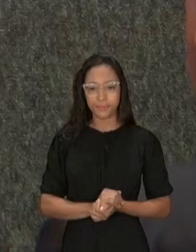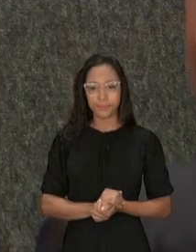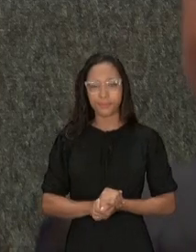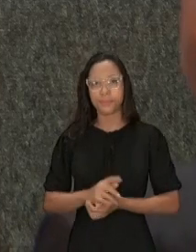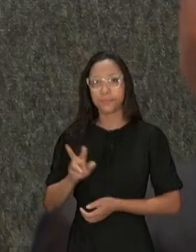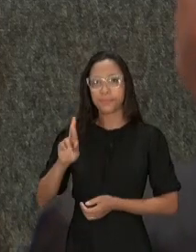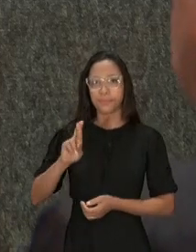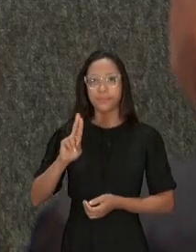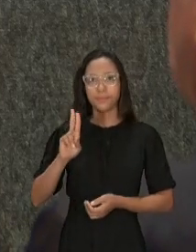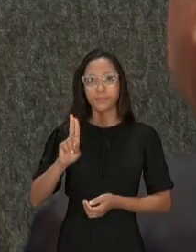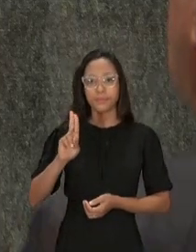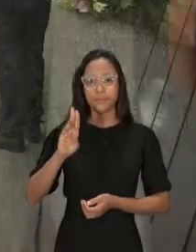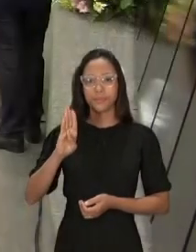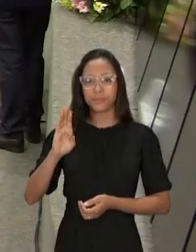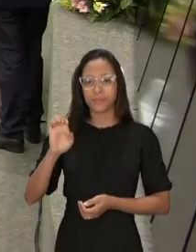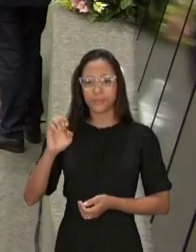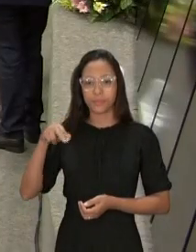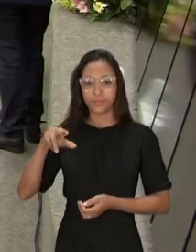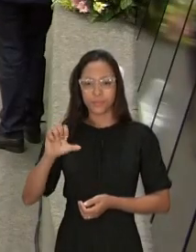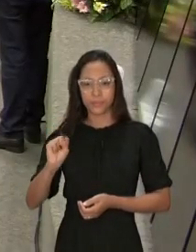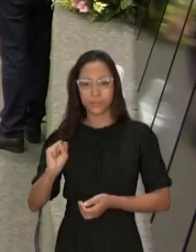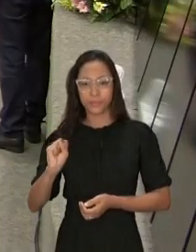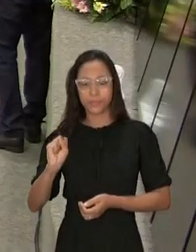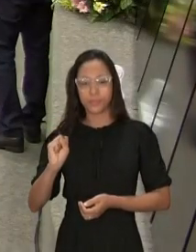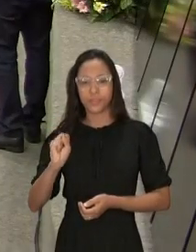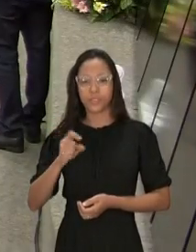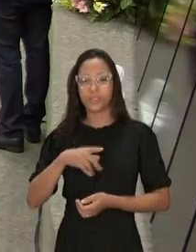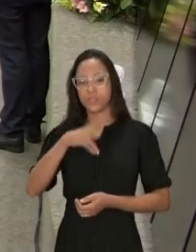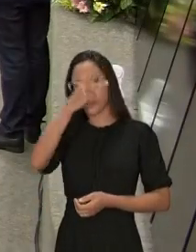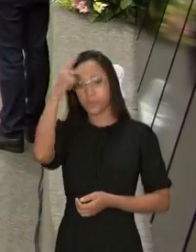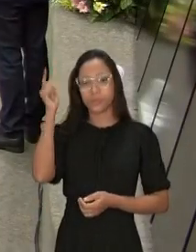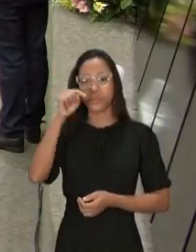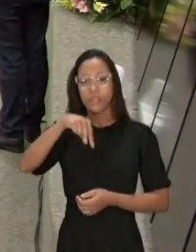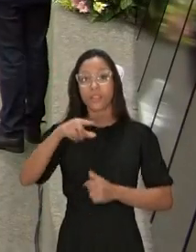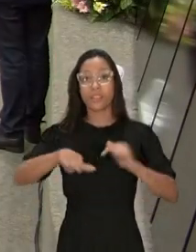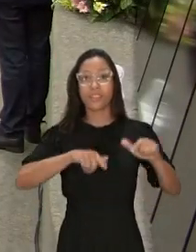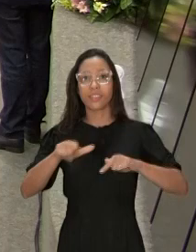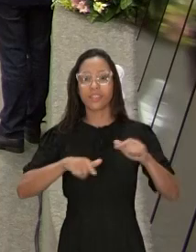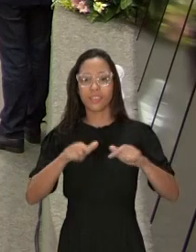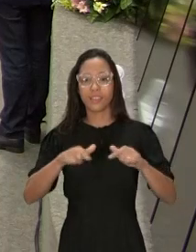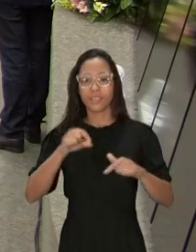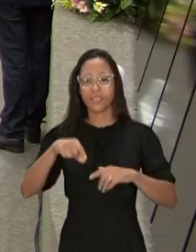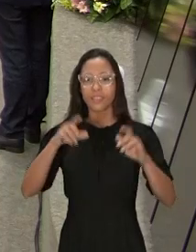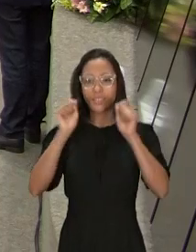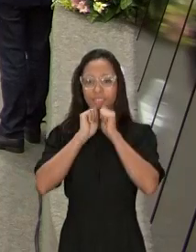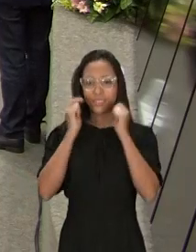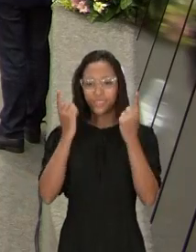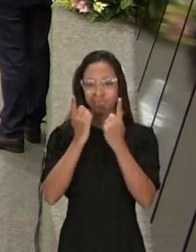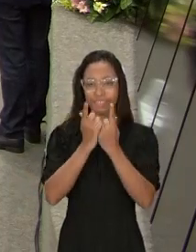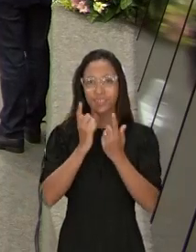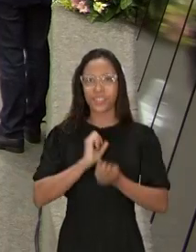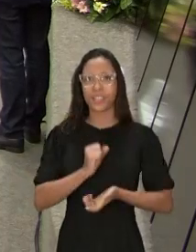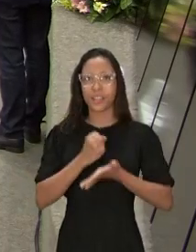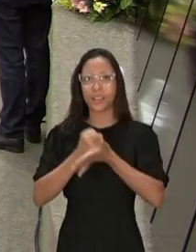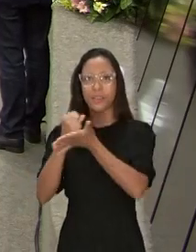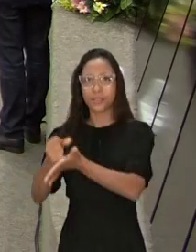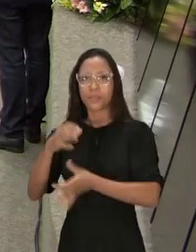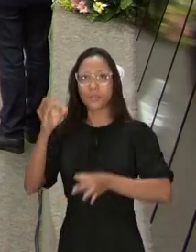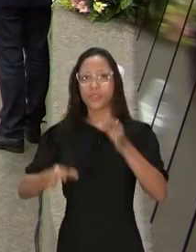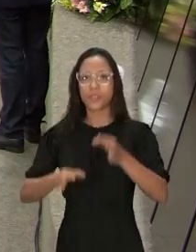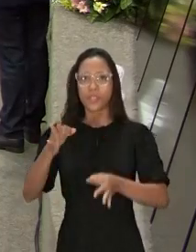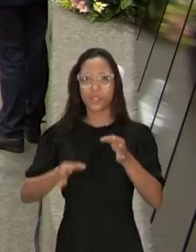Rubens dos Reis Paz, servidor da Assembleia Legislativa, cedido à Justiça Eleitoral.